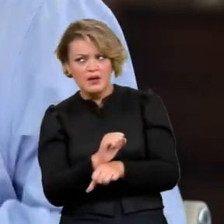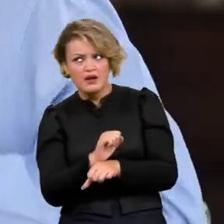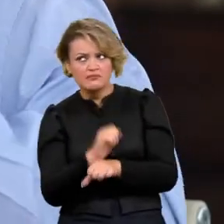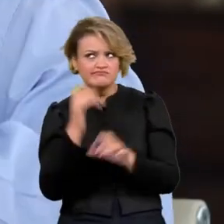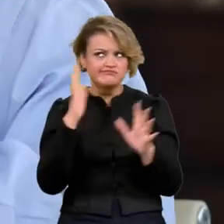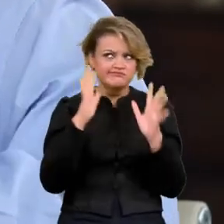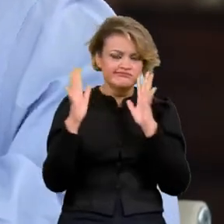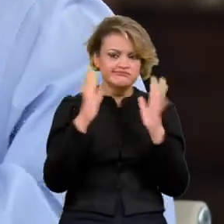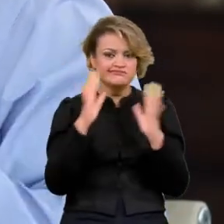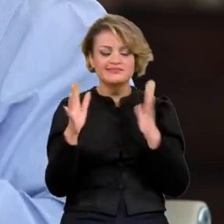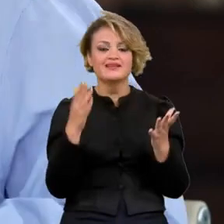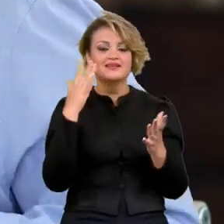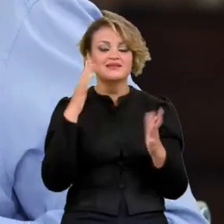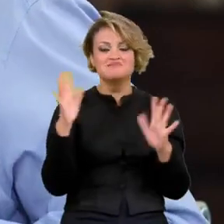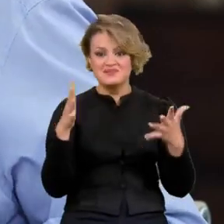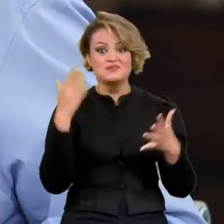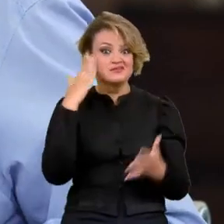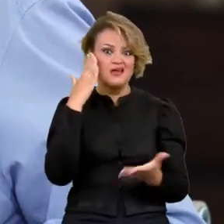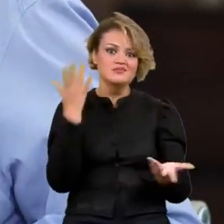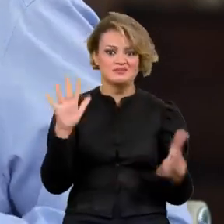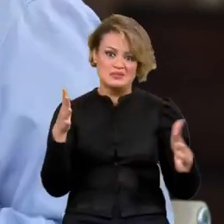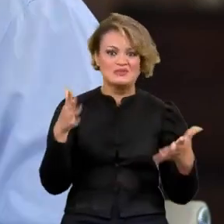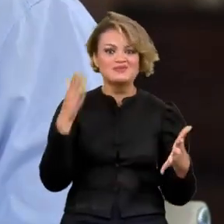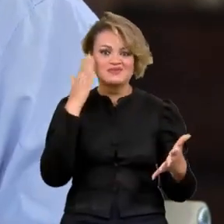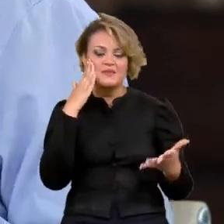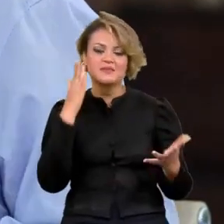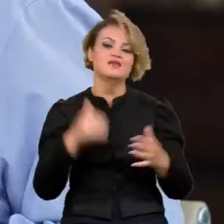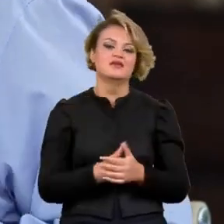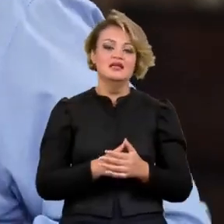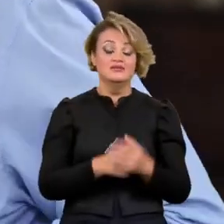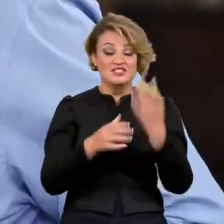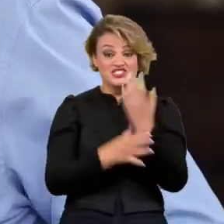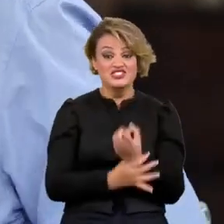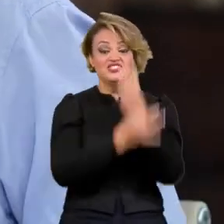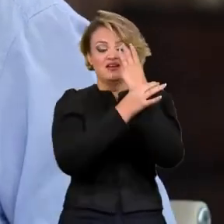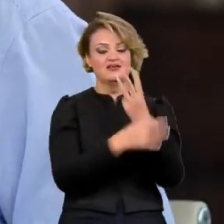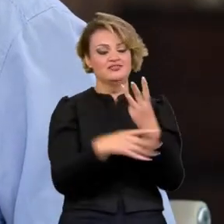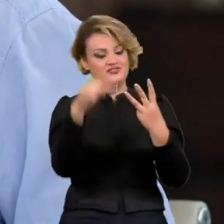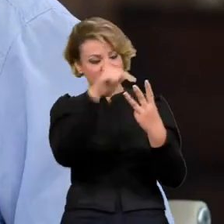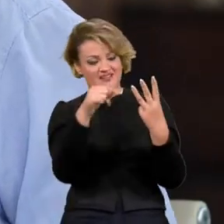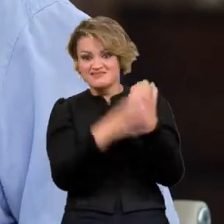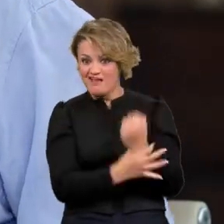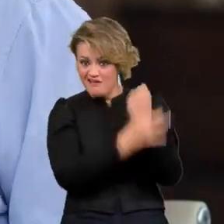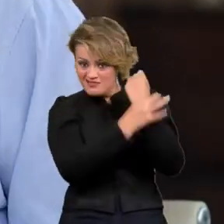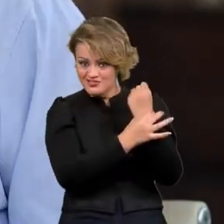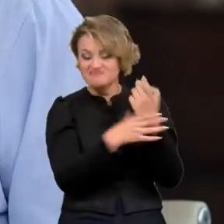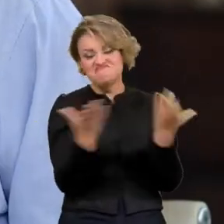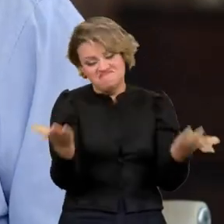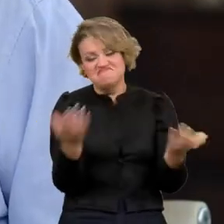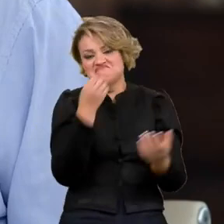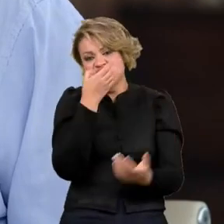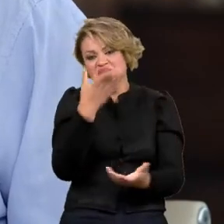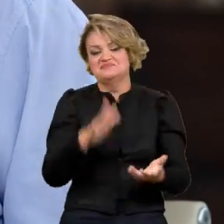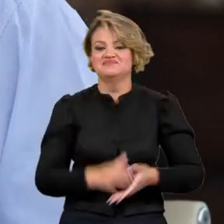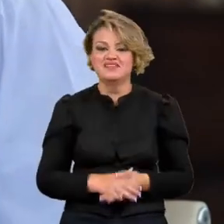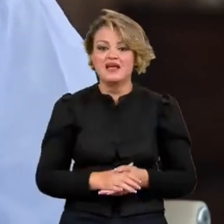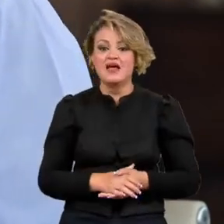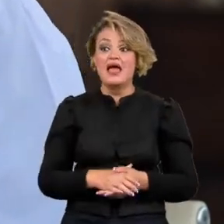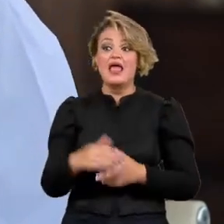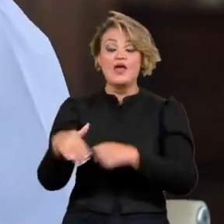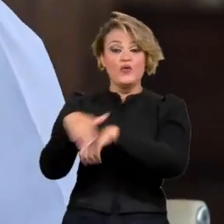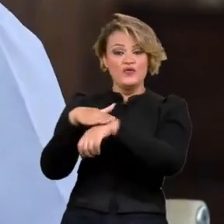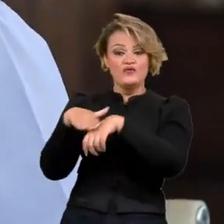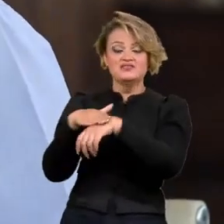ter mais lucro se a gente garantir isso tá resolvido o problema é por isso que eu falei com a diretora do FMI em Hiroshima sim